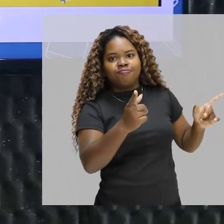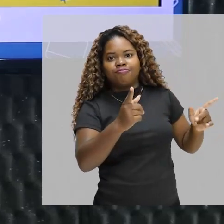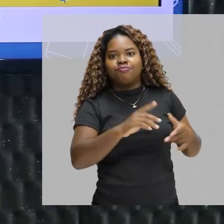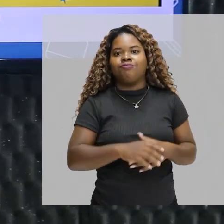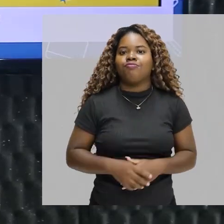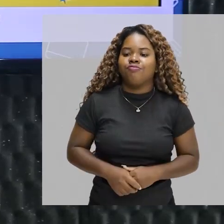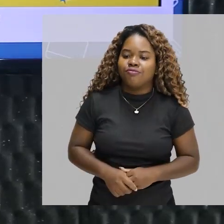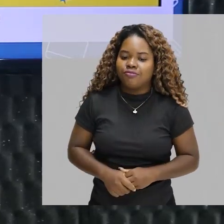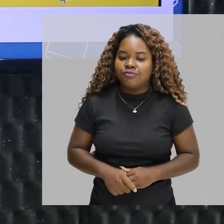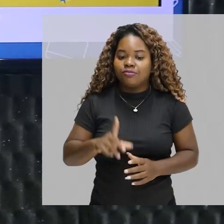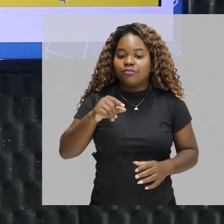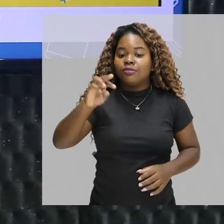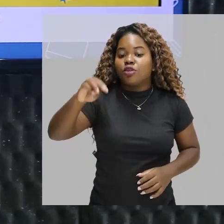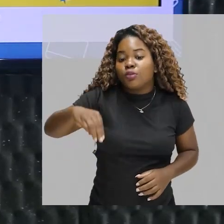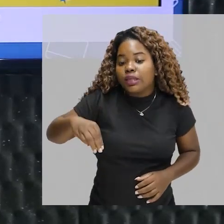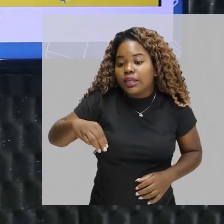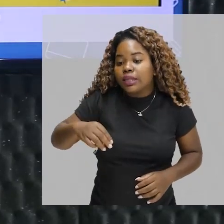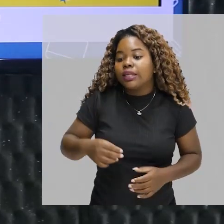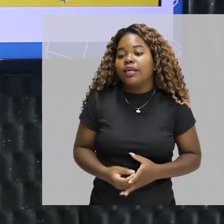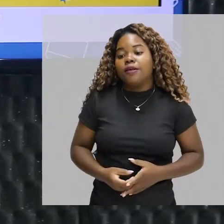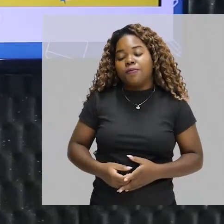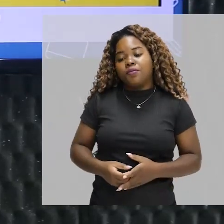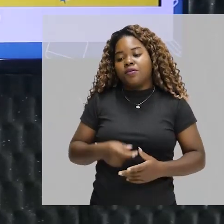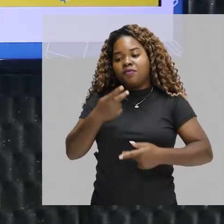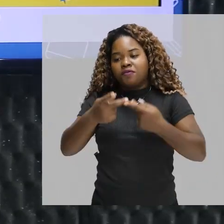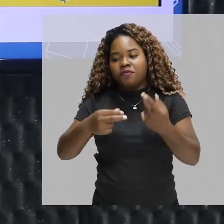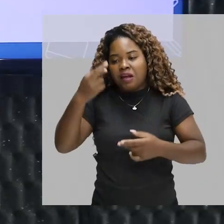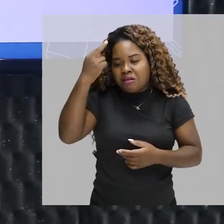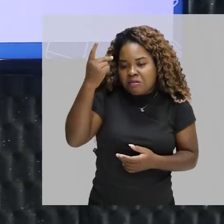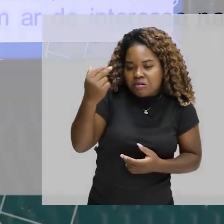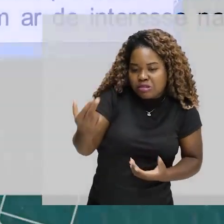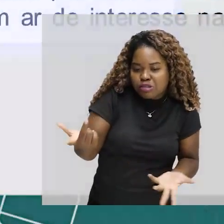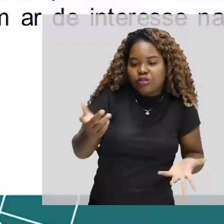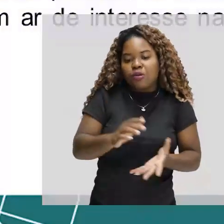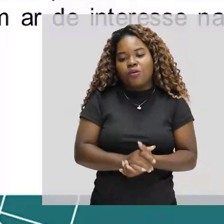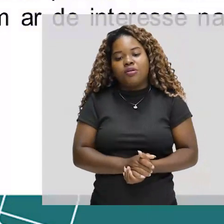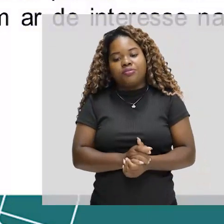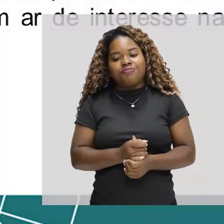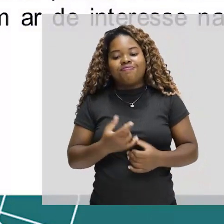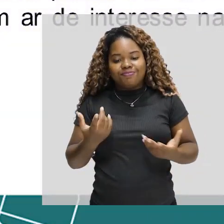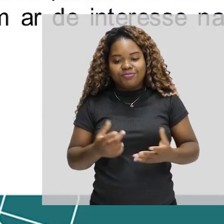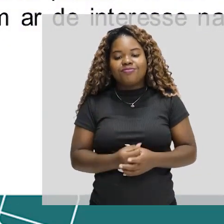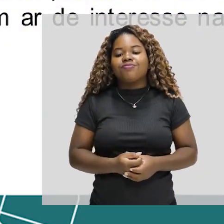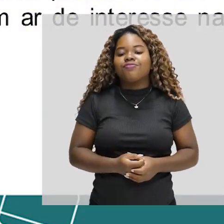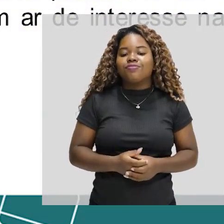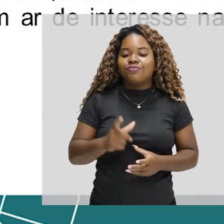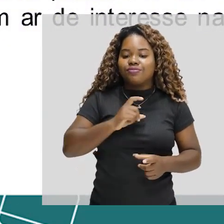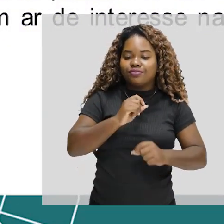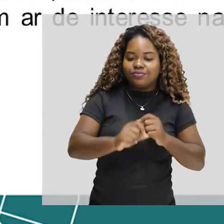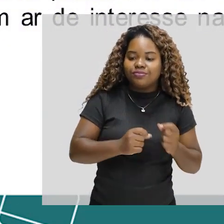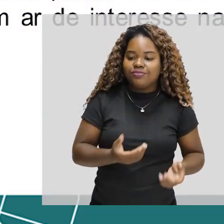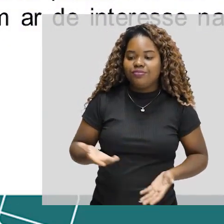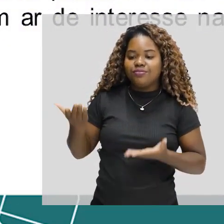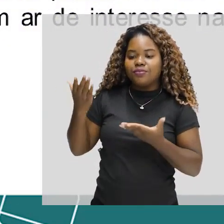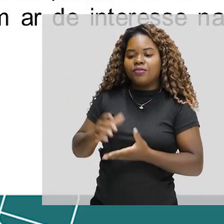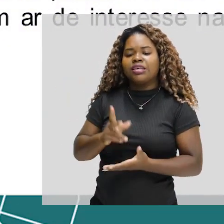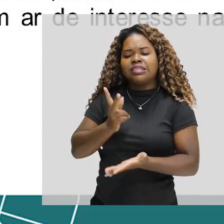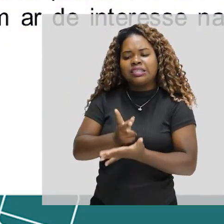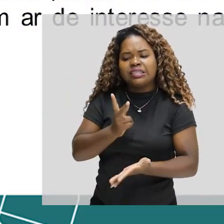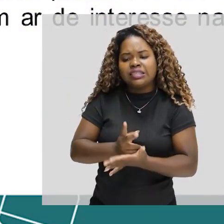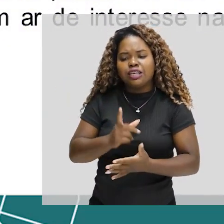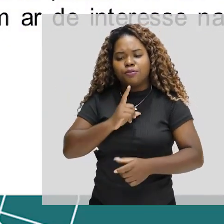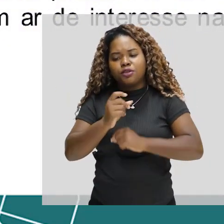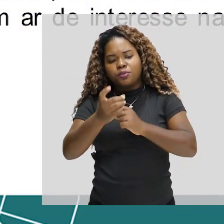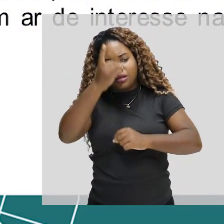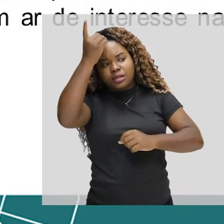Então, quem conta um conto aumenta um ponto. Isso é um dito popular, tá? Quem conta o conto sempre inventa algo